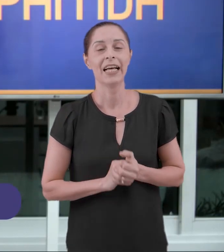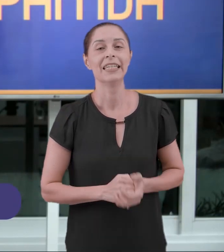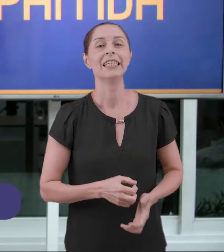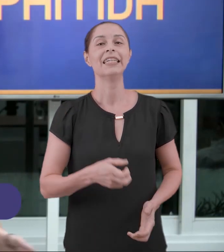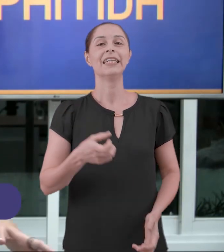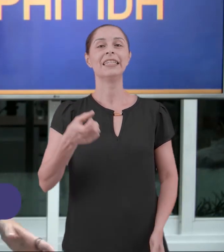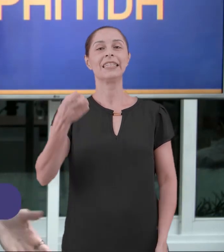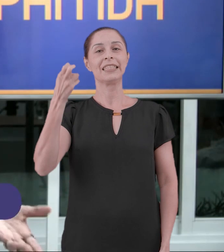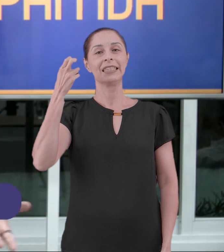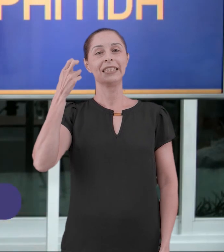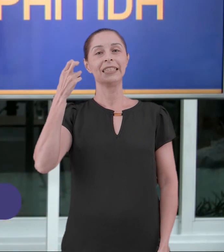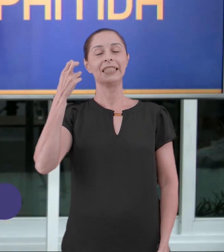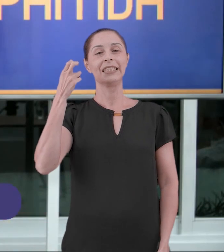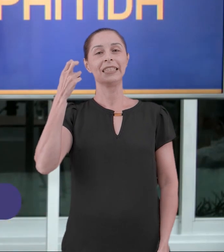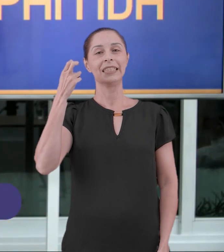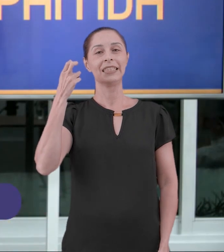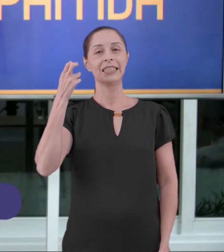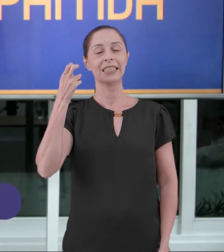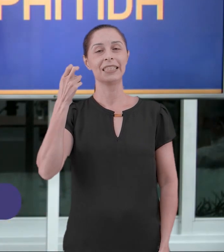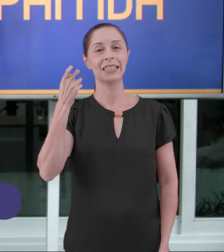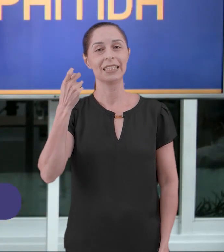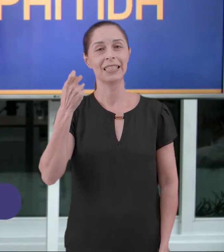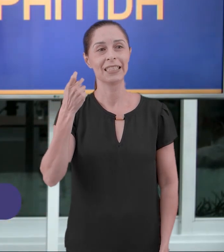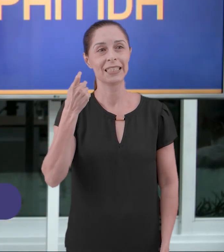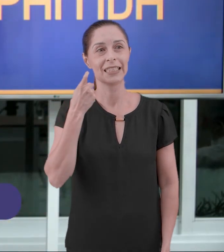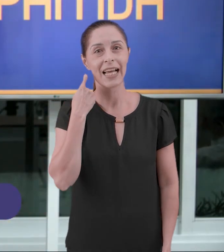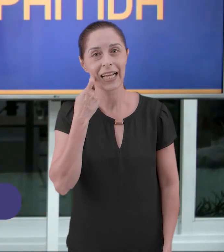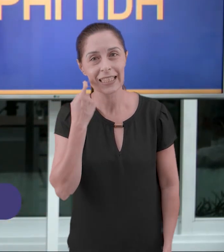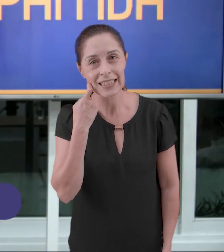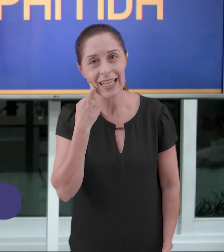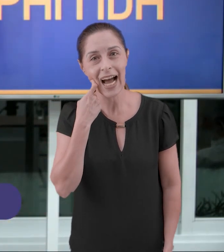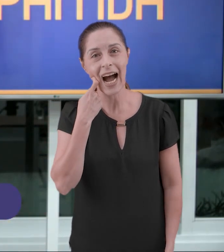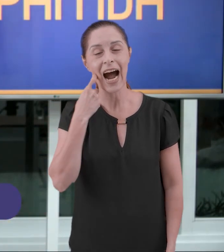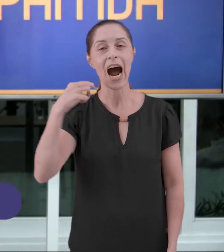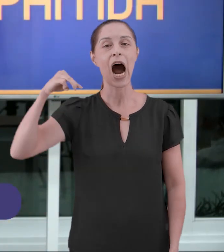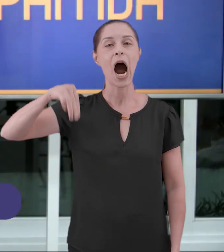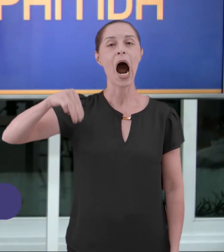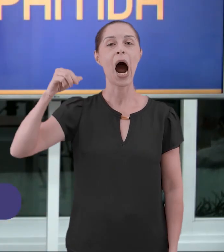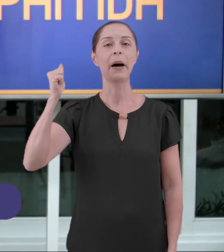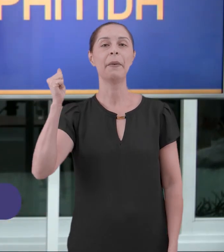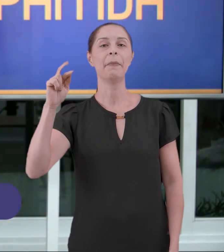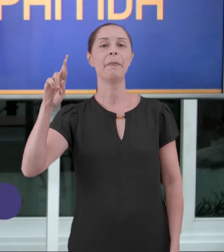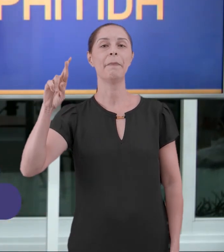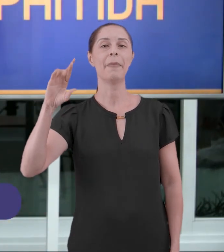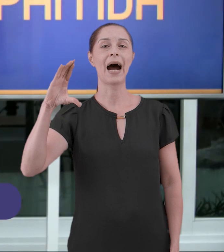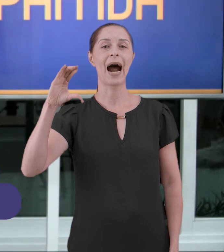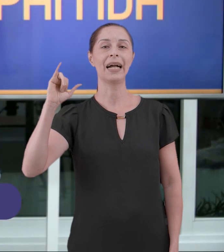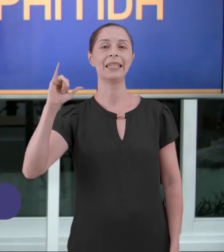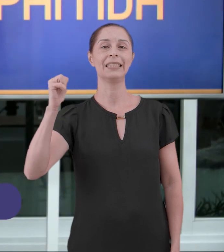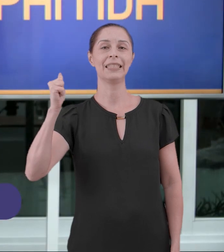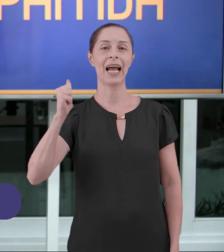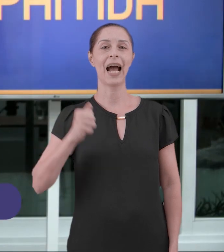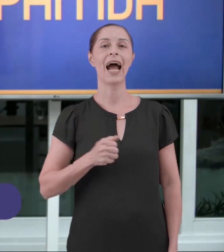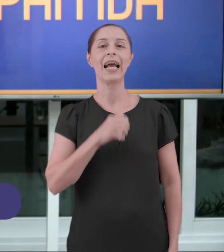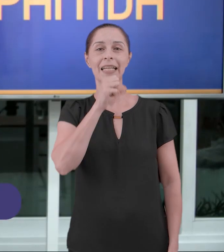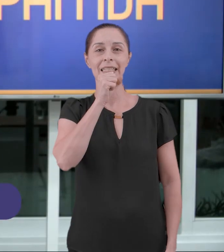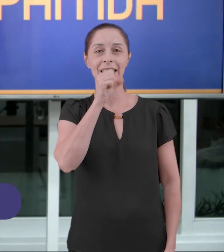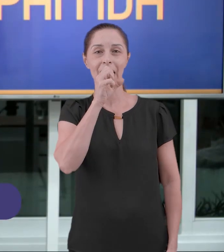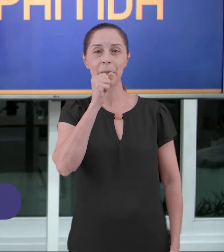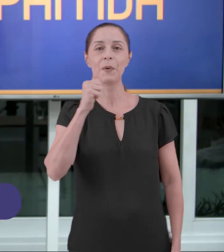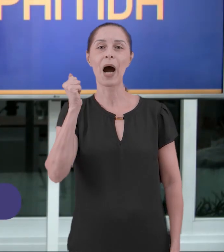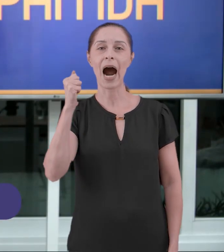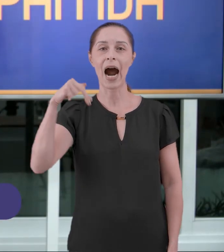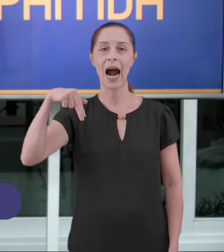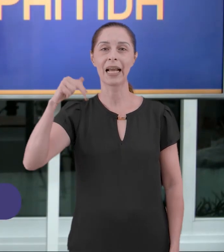trabalho incrível aqui. Já tivemos entrevistas maravilhosas com ela aqui, falando sobre os autistas,